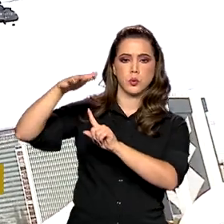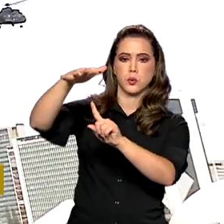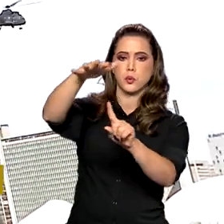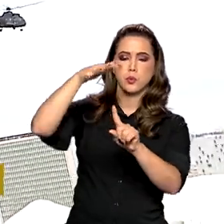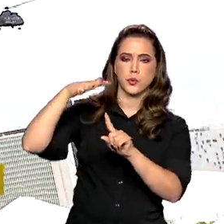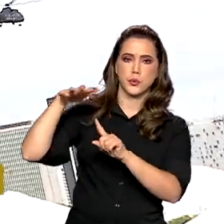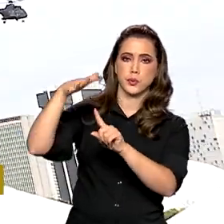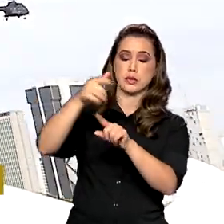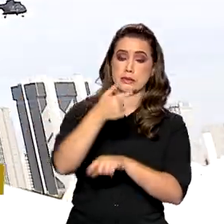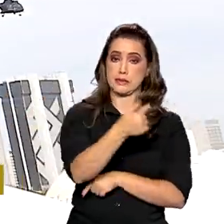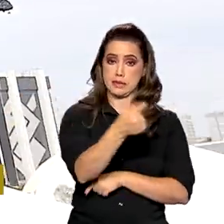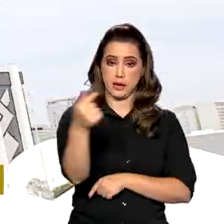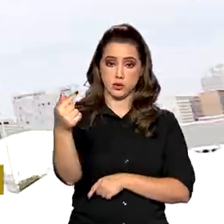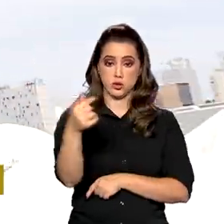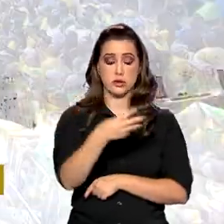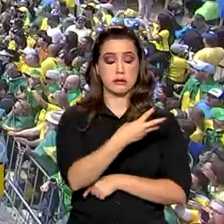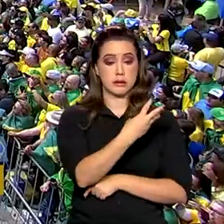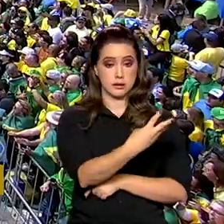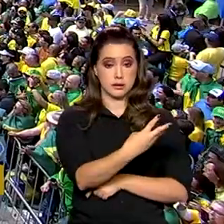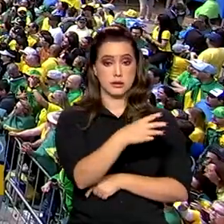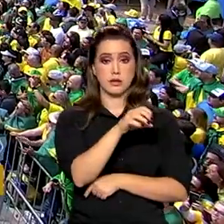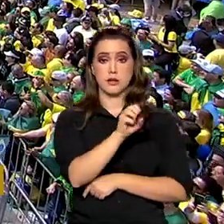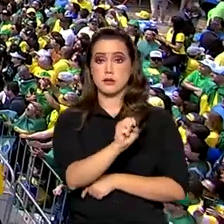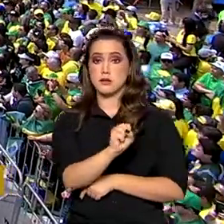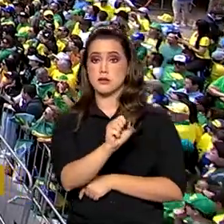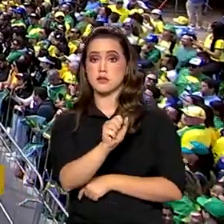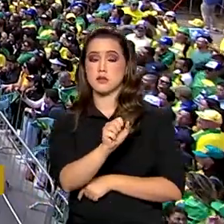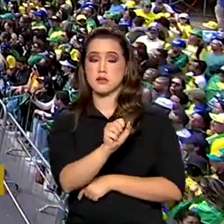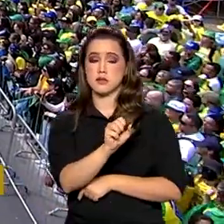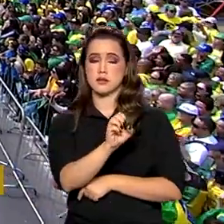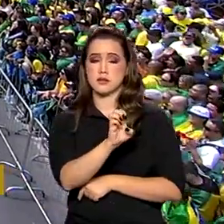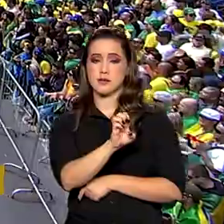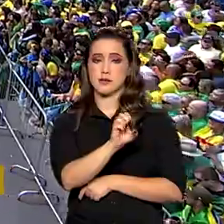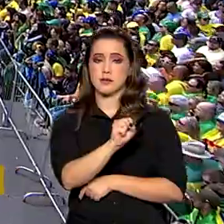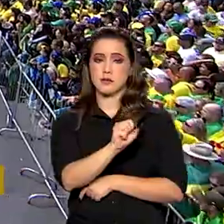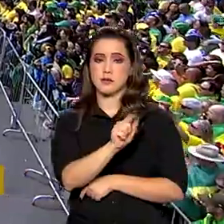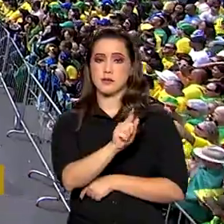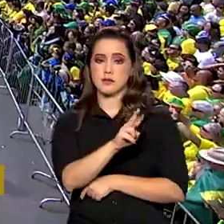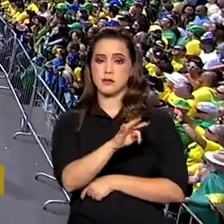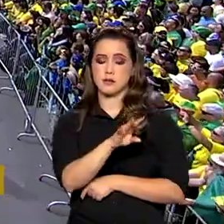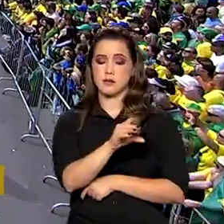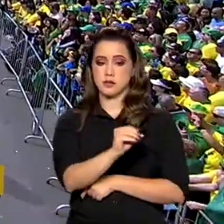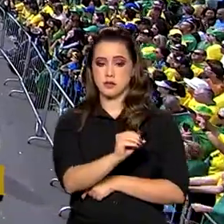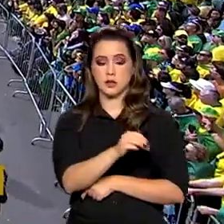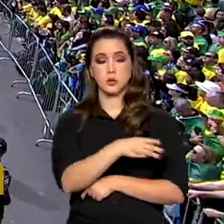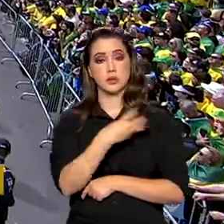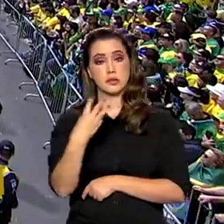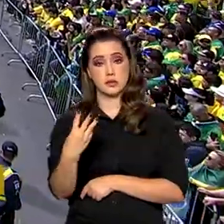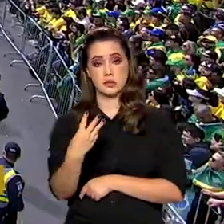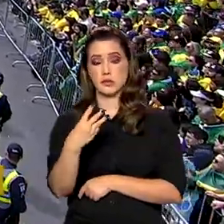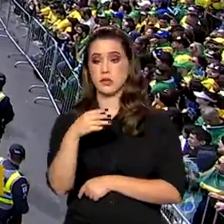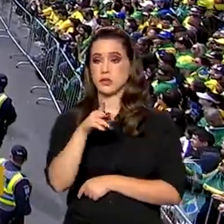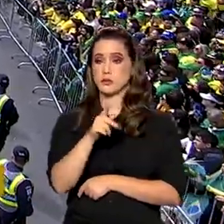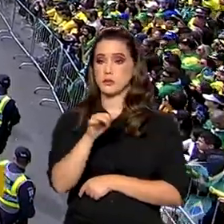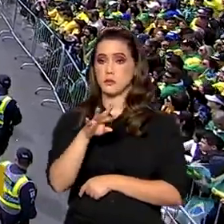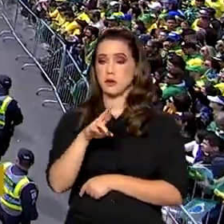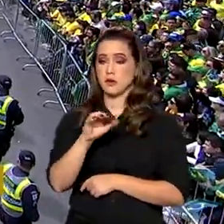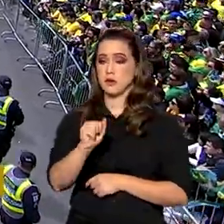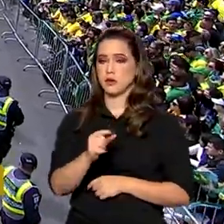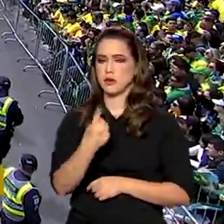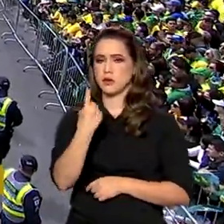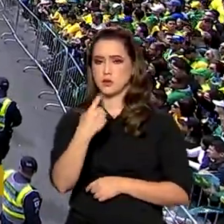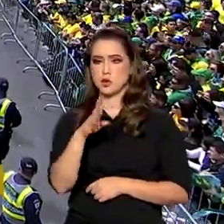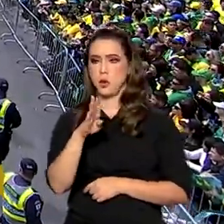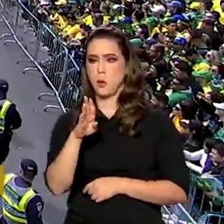aeronaves, são 3 aeronaves esquilo, 2 panteras, um Cougar e 2 Black